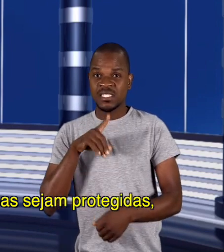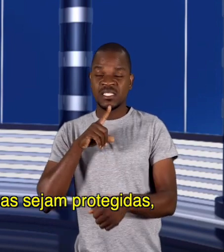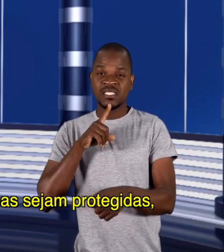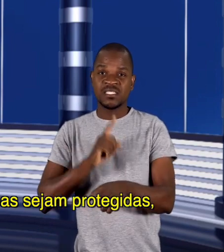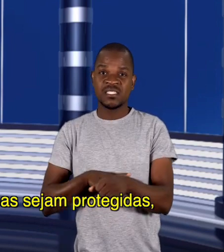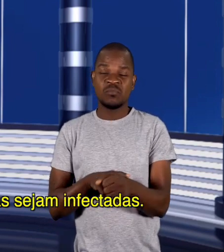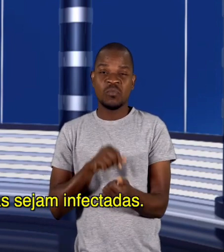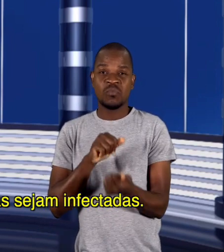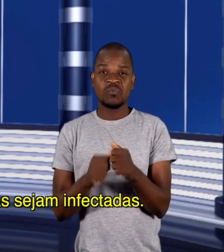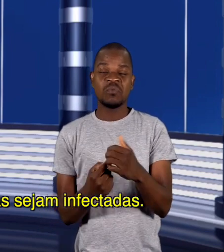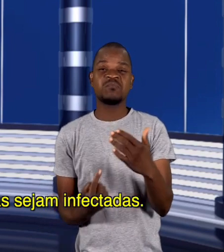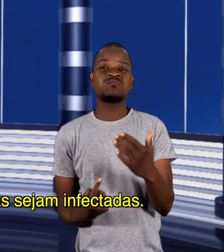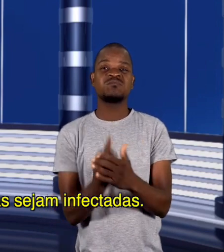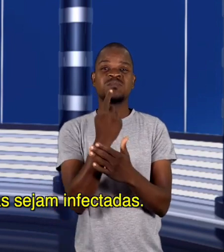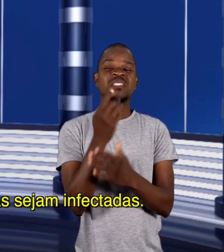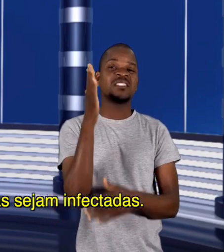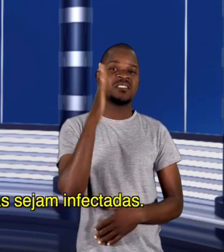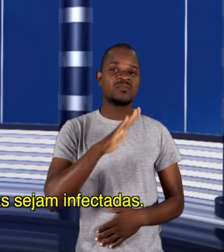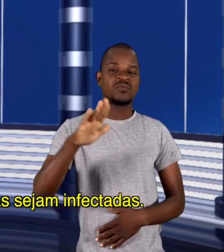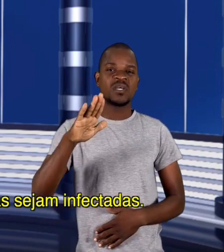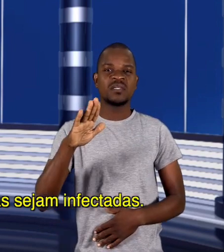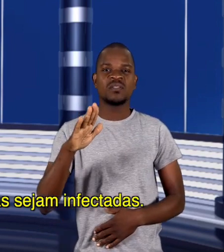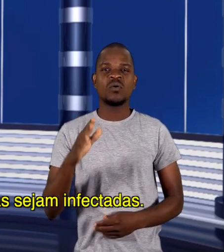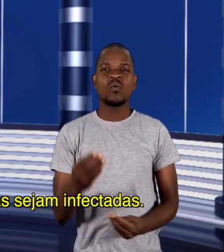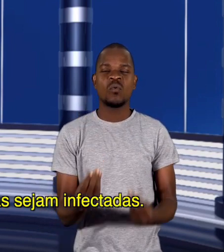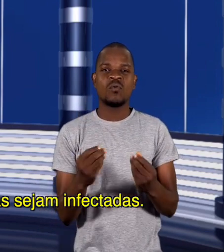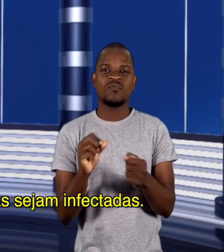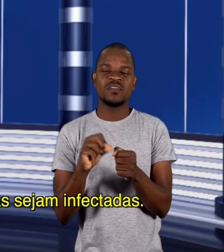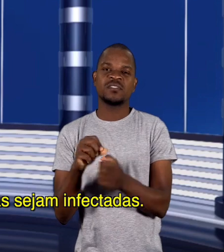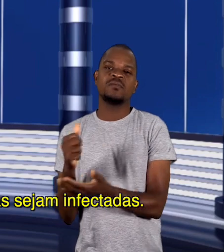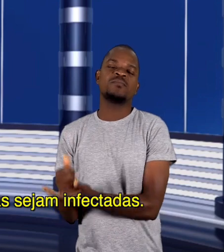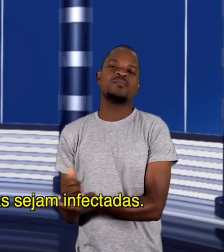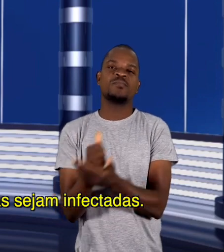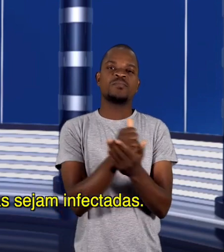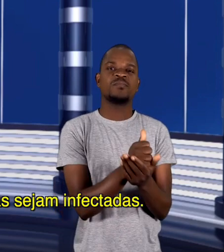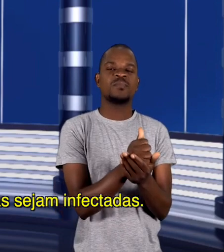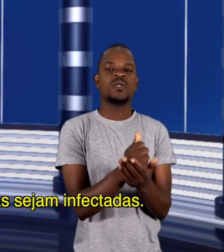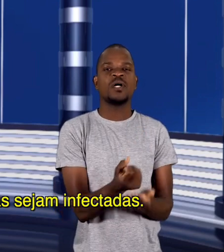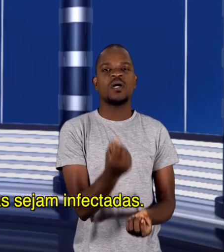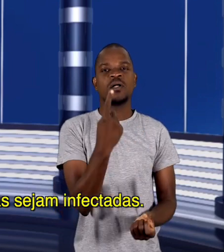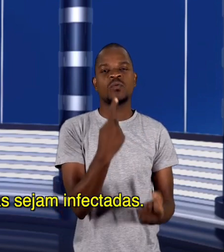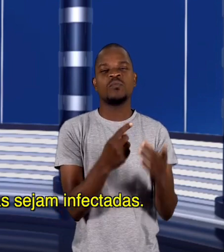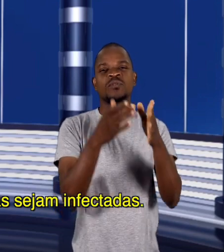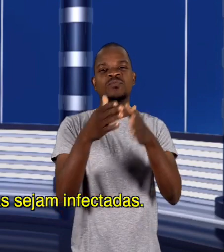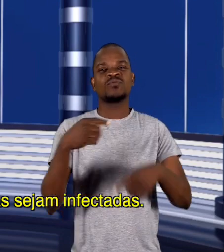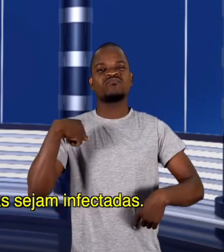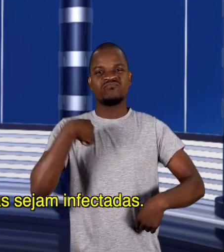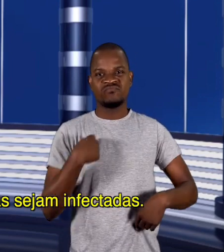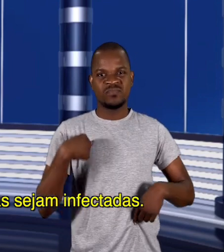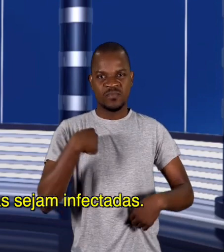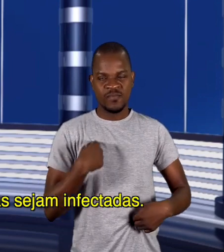protegidas sejam evacuadas a tempo antes que sejam